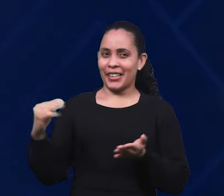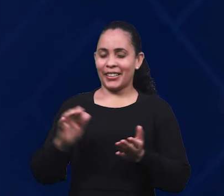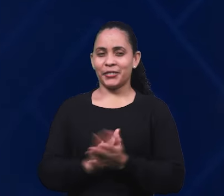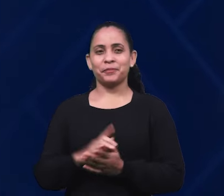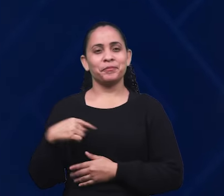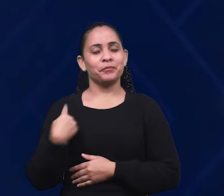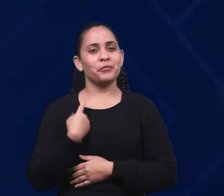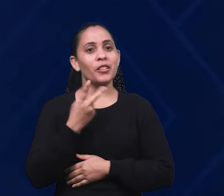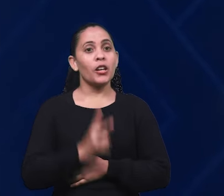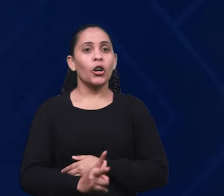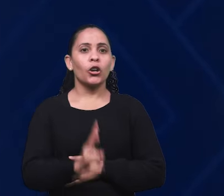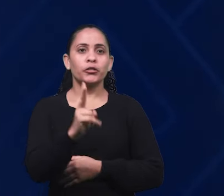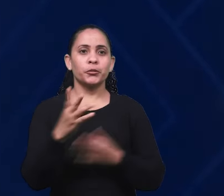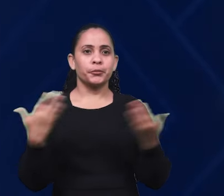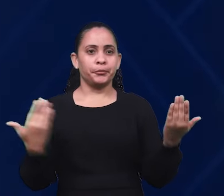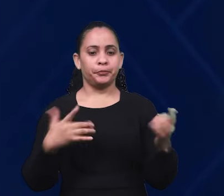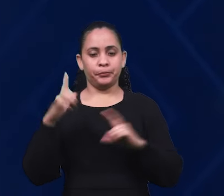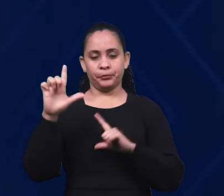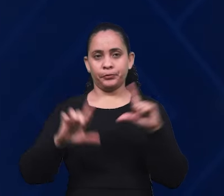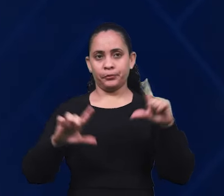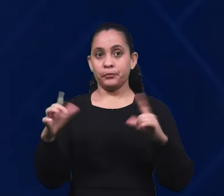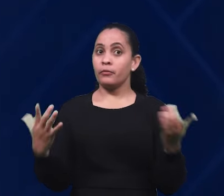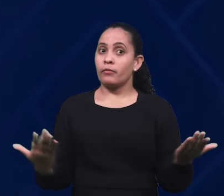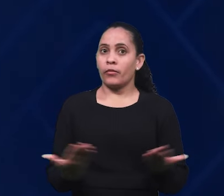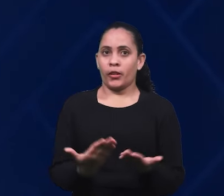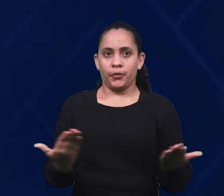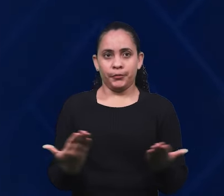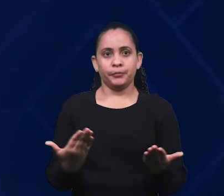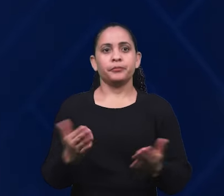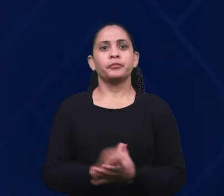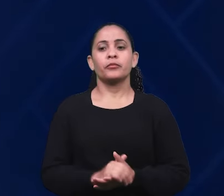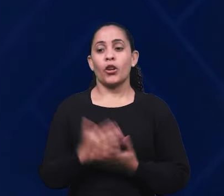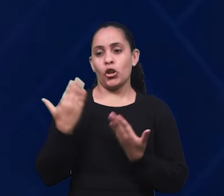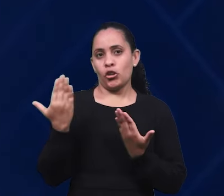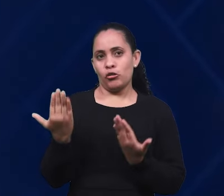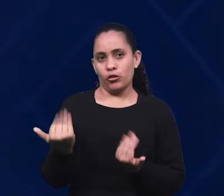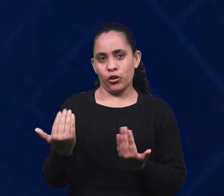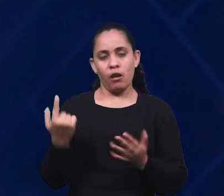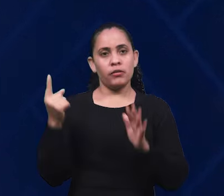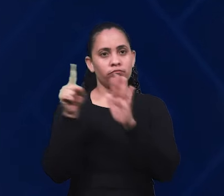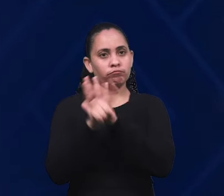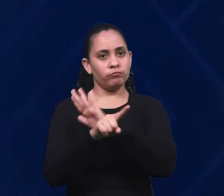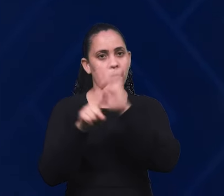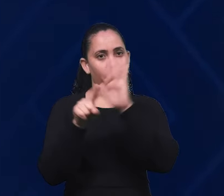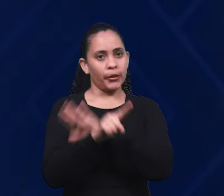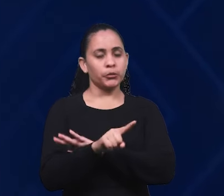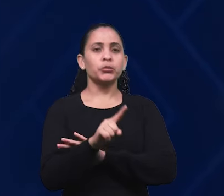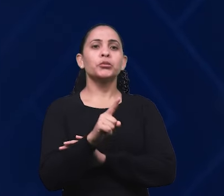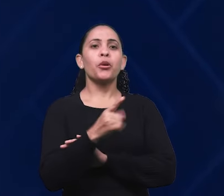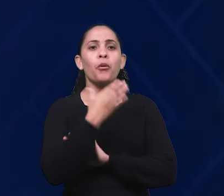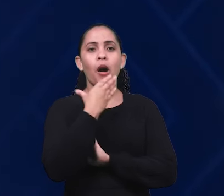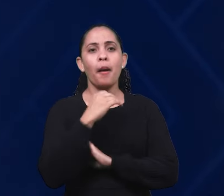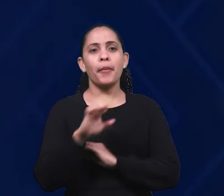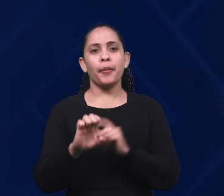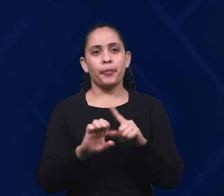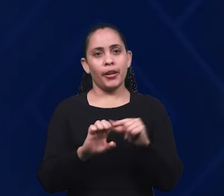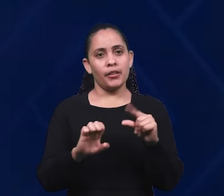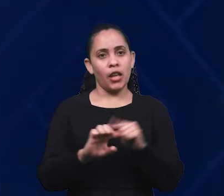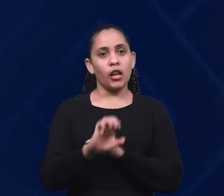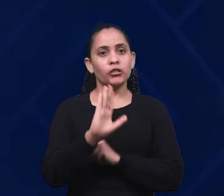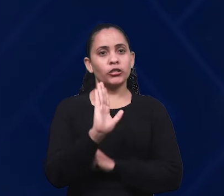Nós continuaremos no episódio de hoje com jovens que fazem perguntas ao empresário que tem os